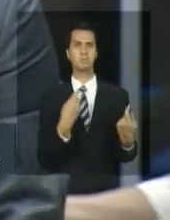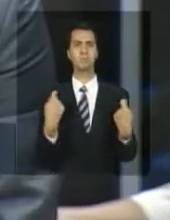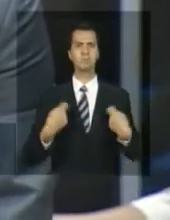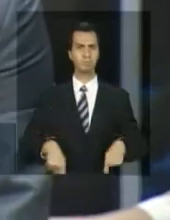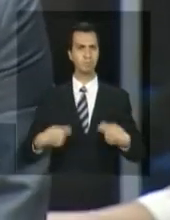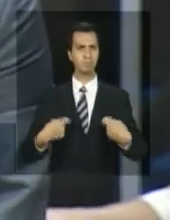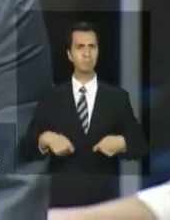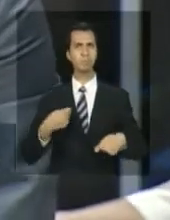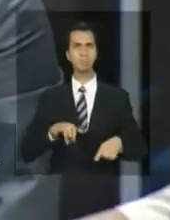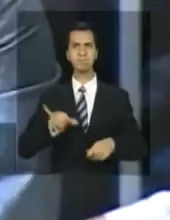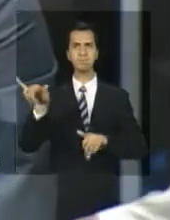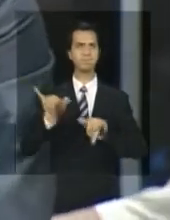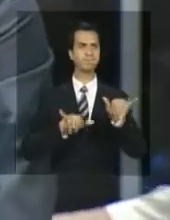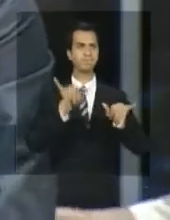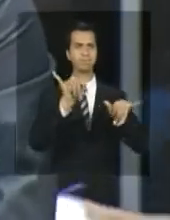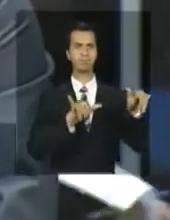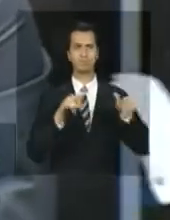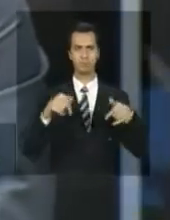desses serviços no Brasil.